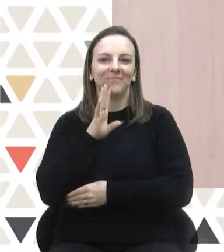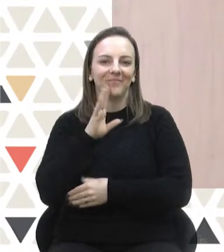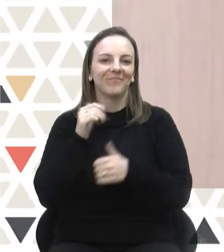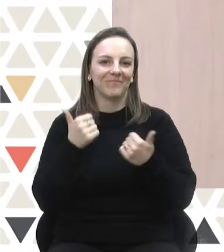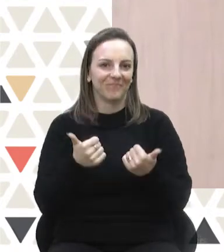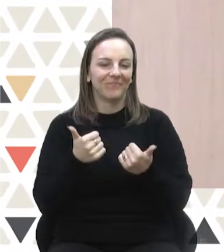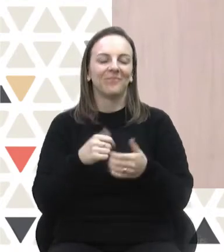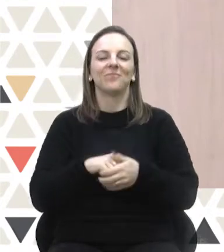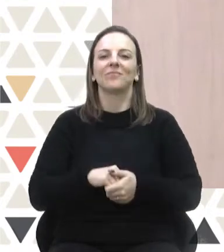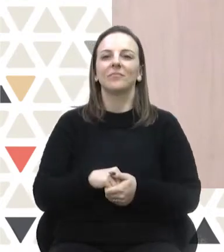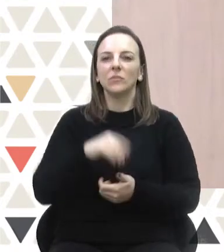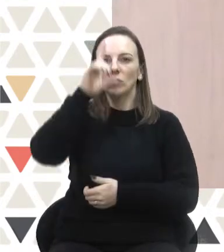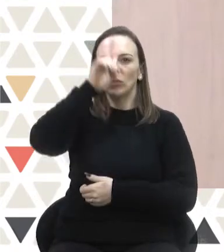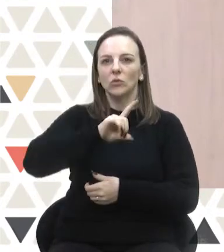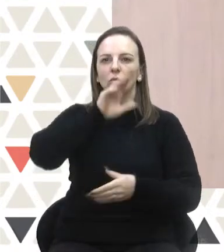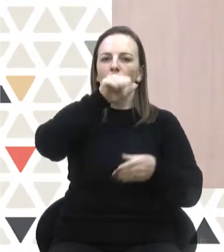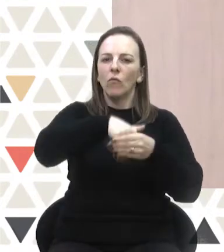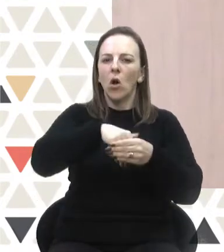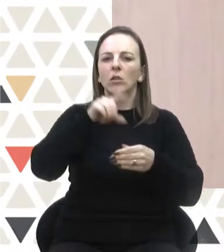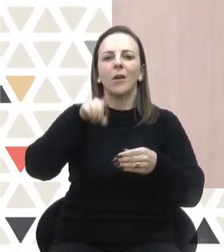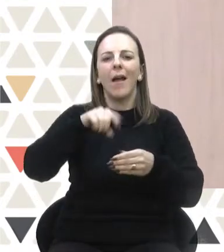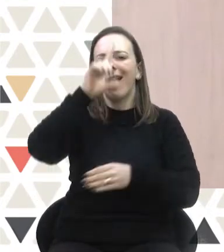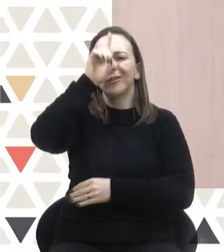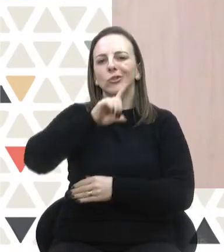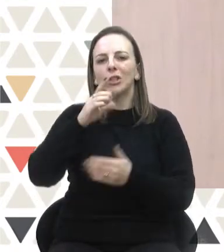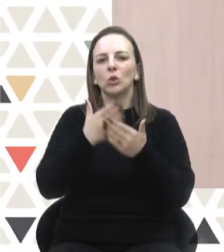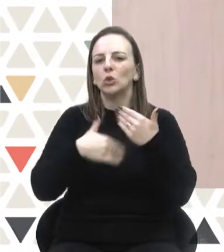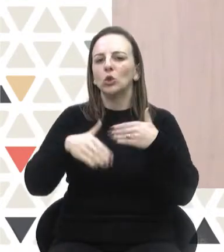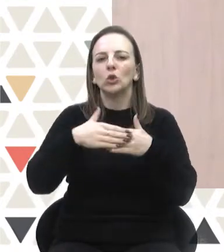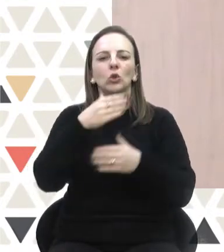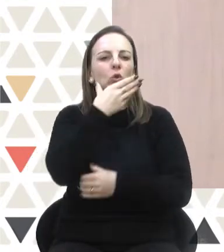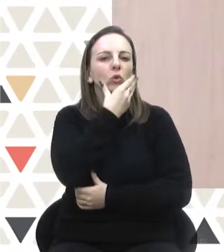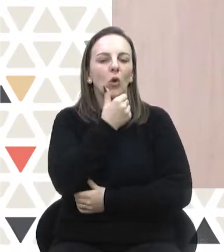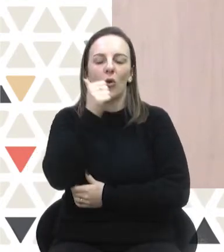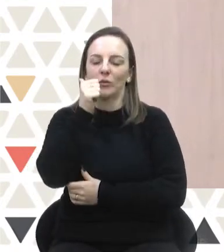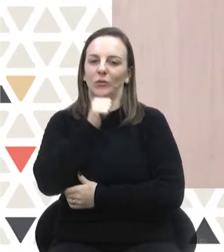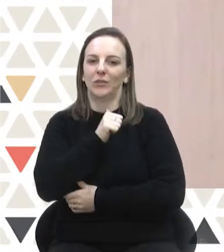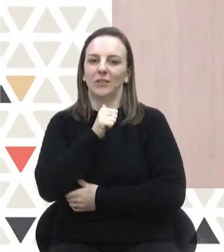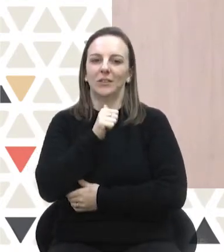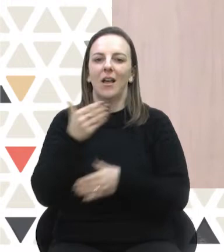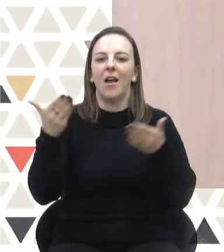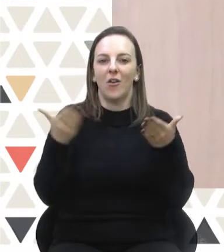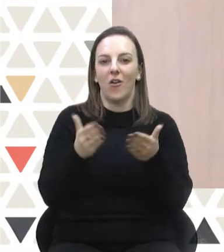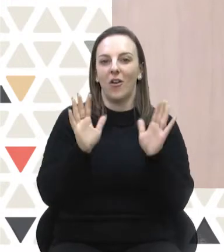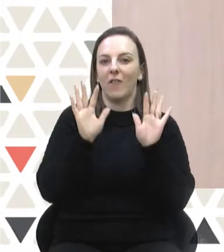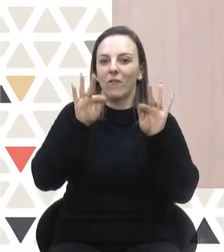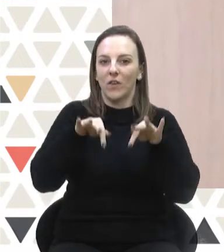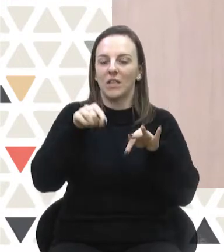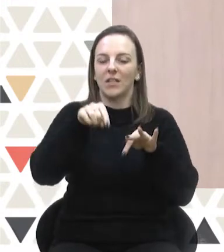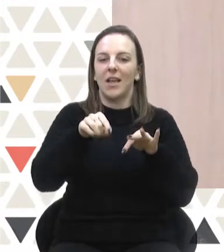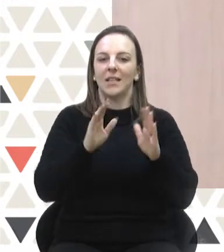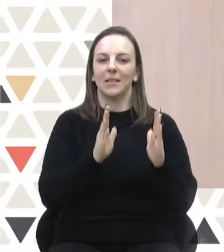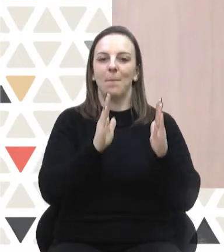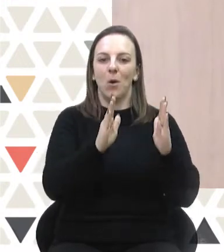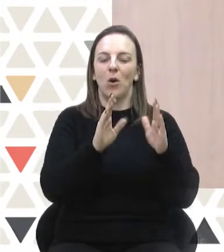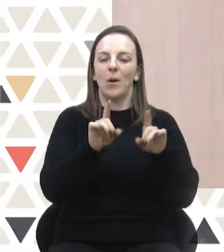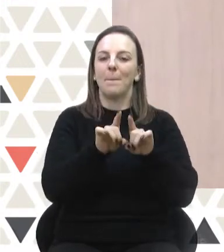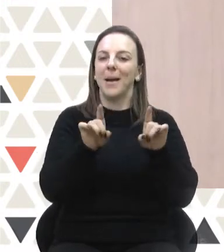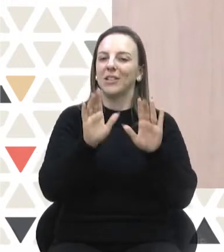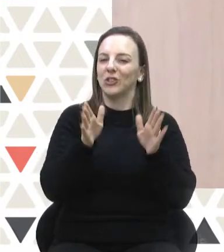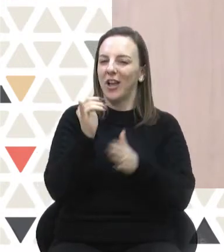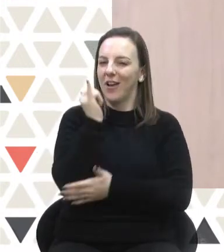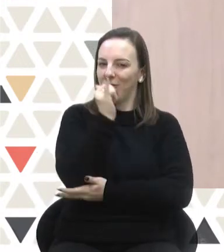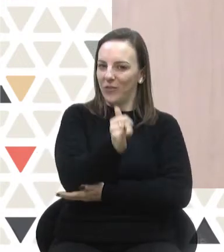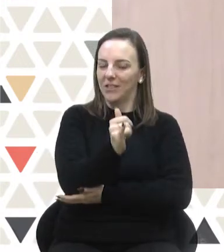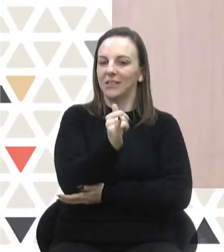e garantir o voto? Bacana, né? O direito ao voto é um direito de todos e de todas. A gente vai encerrando este